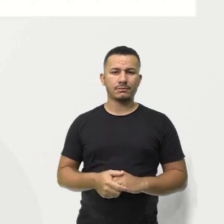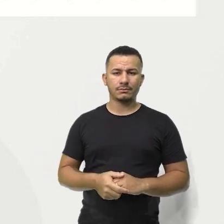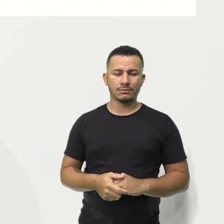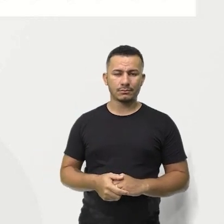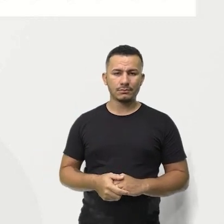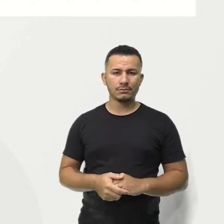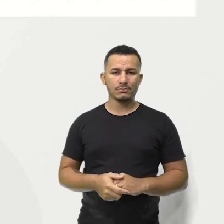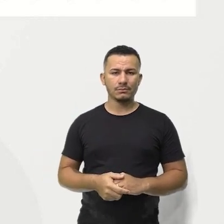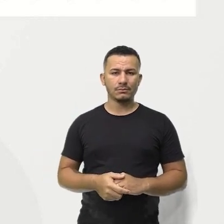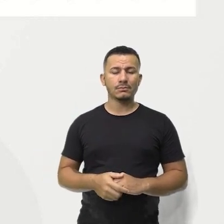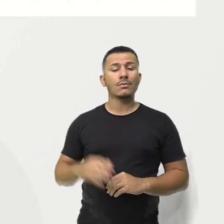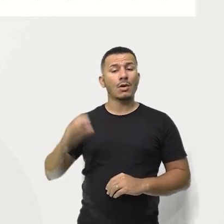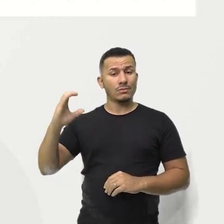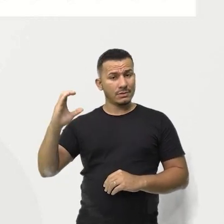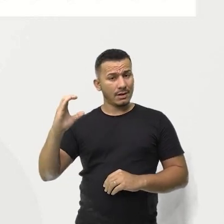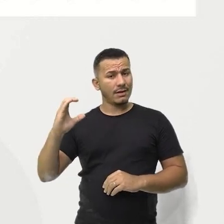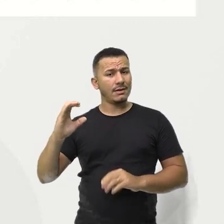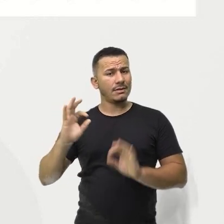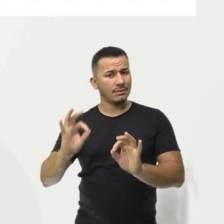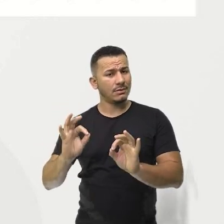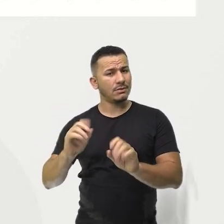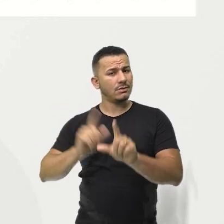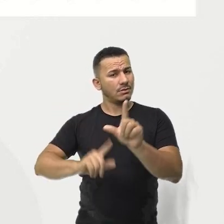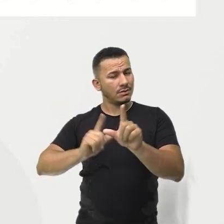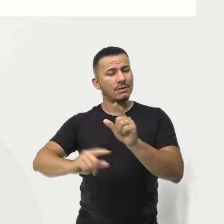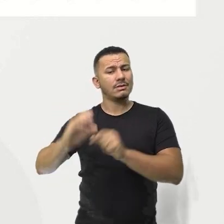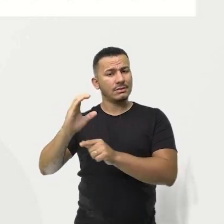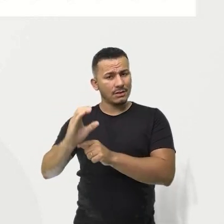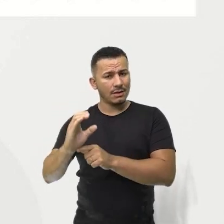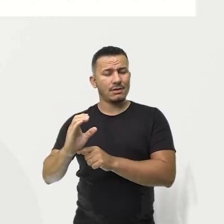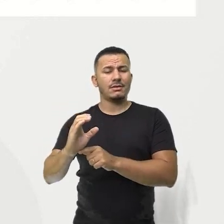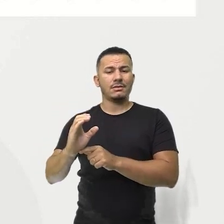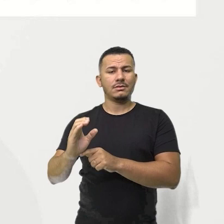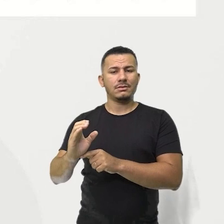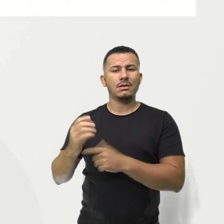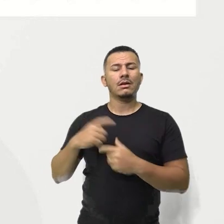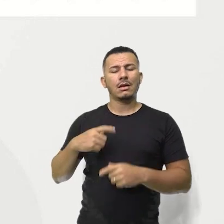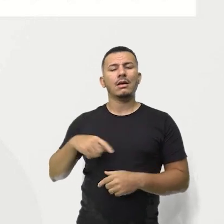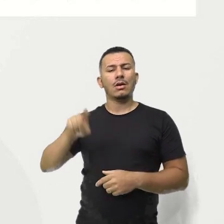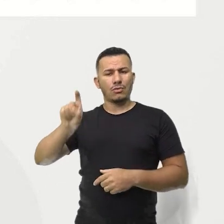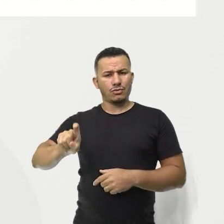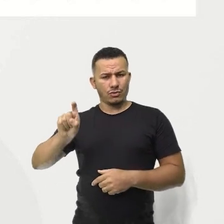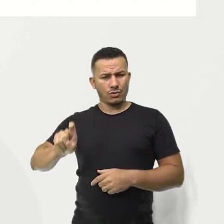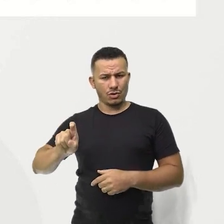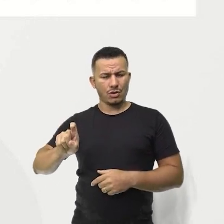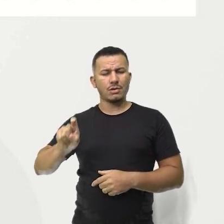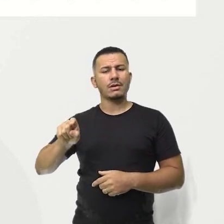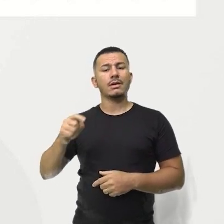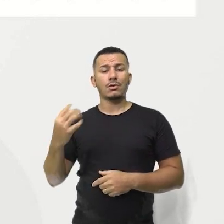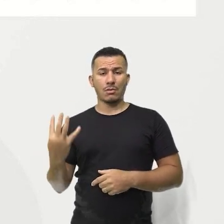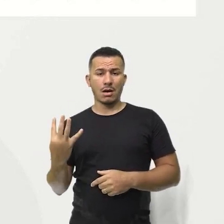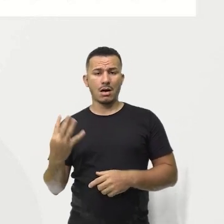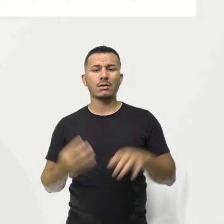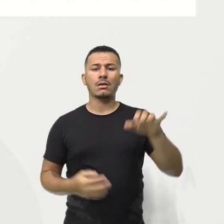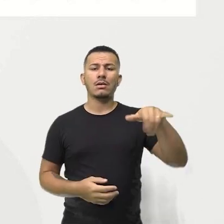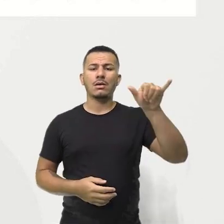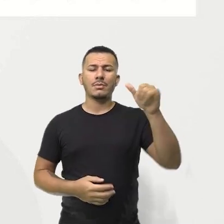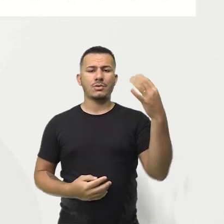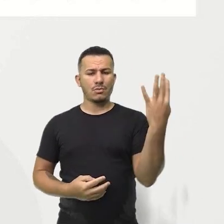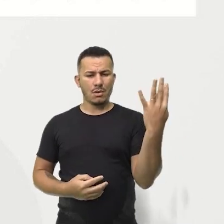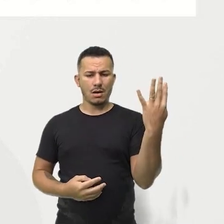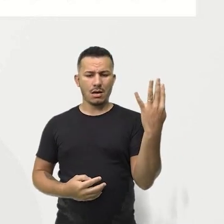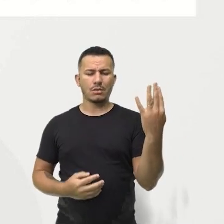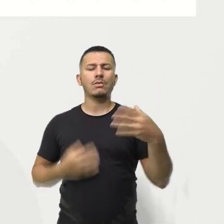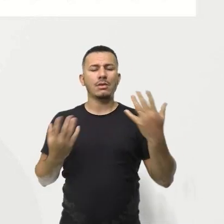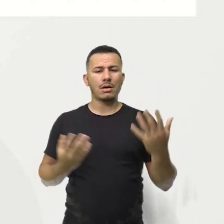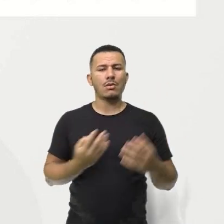y. Quais as coordenadas do ponto C? Atenção aqui, alunos. C, ó. Atenção, para tu não se